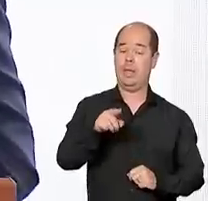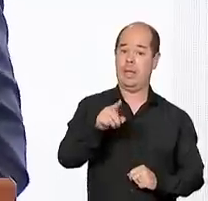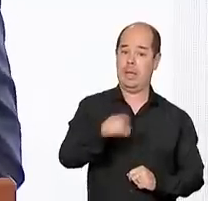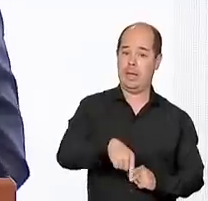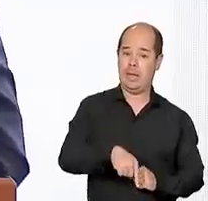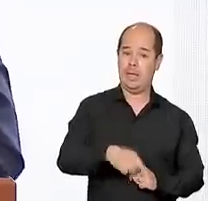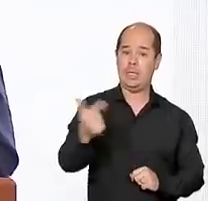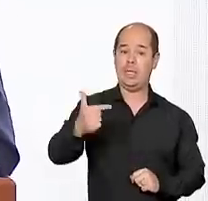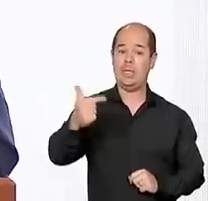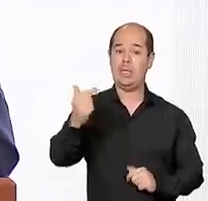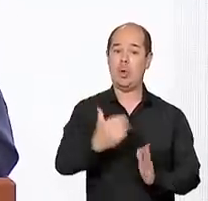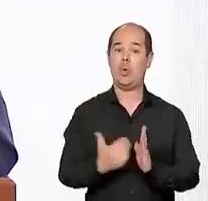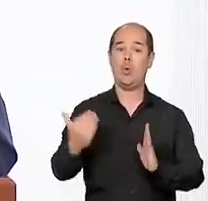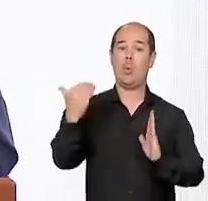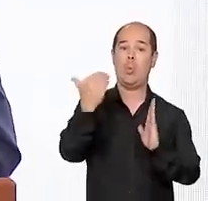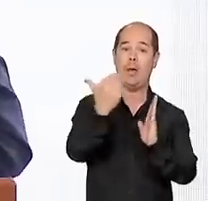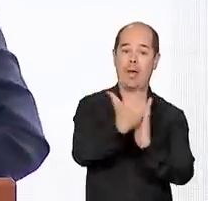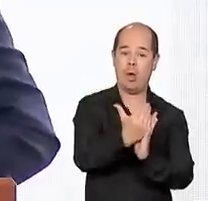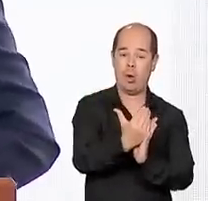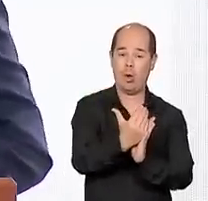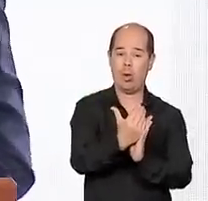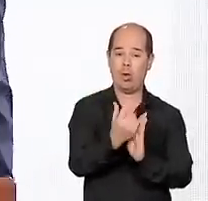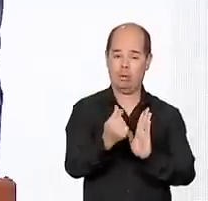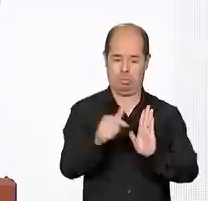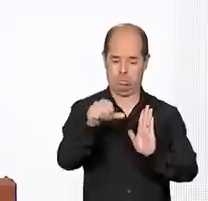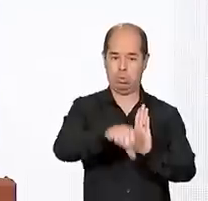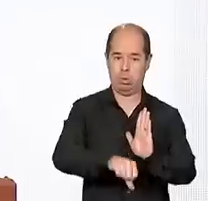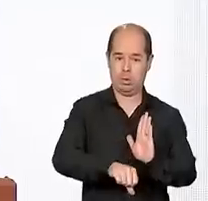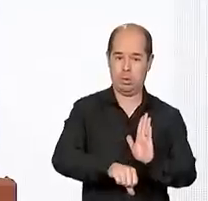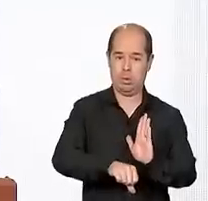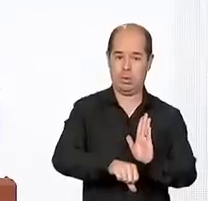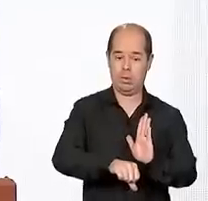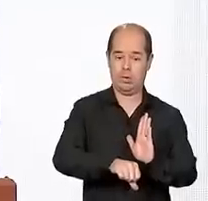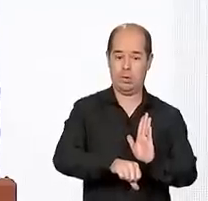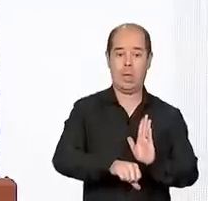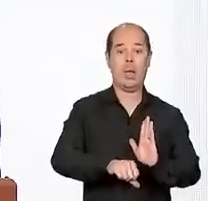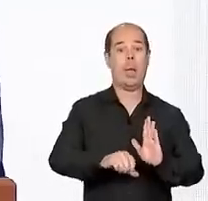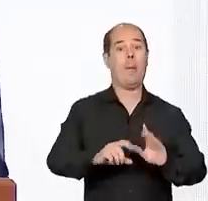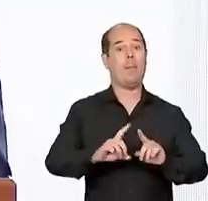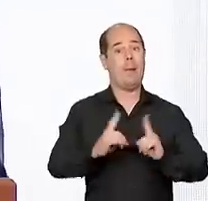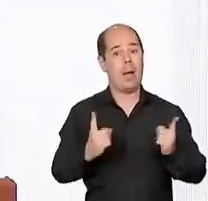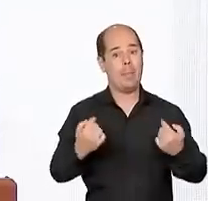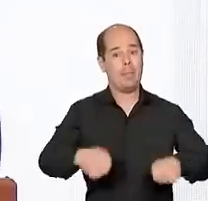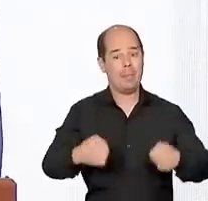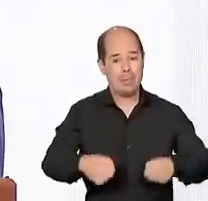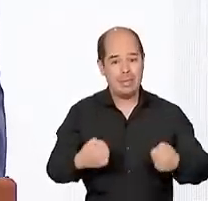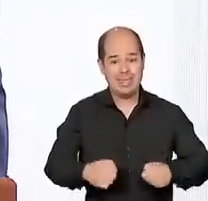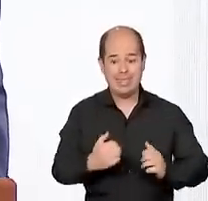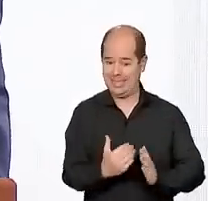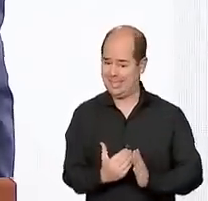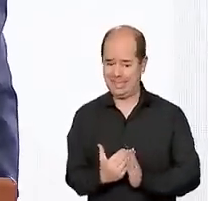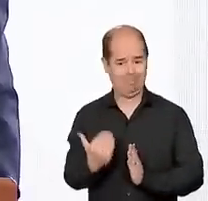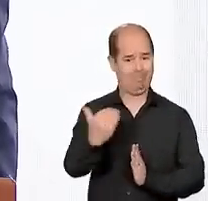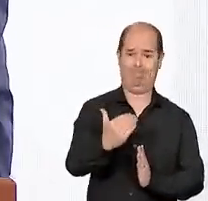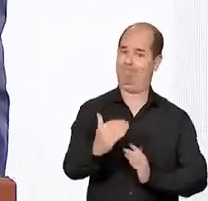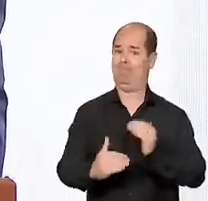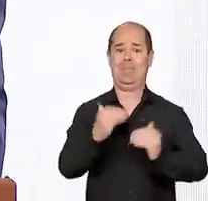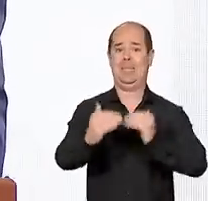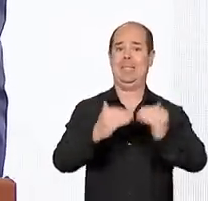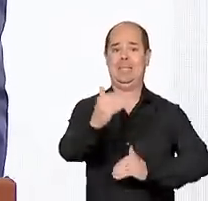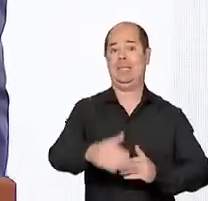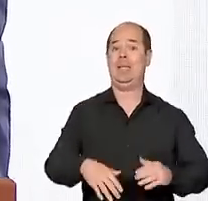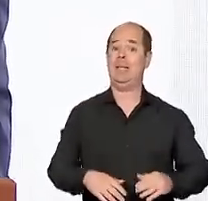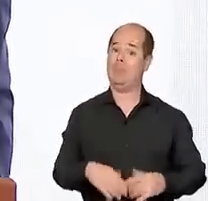Só perde para eletroeletrônico. E temos tudo para crescer. E temos que investir. O governo